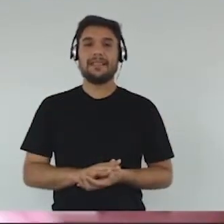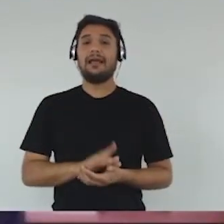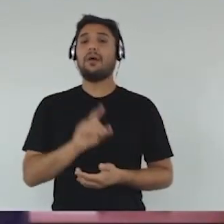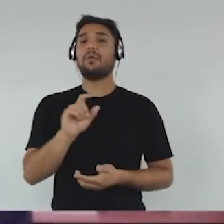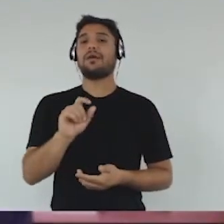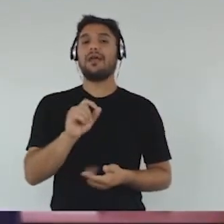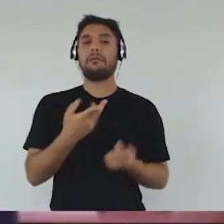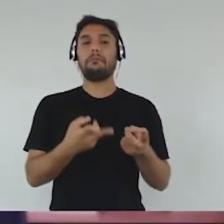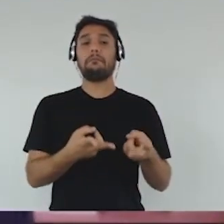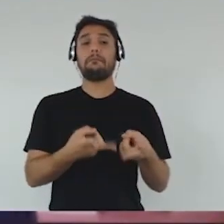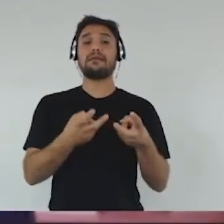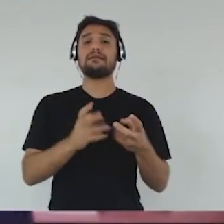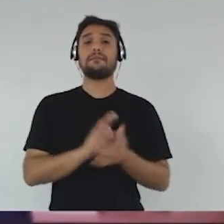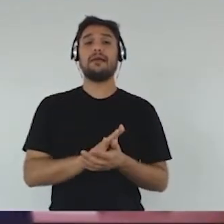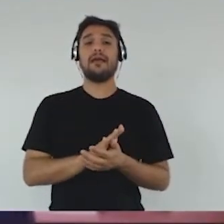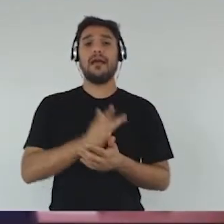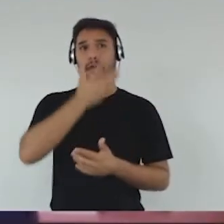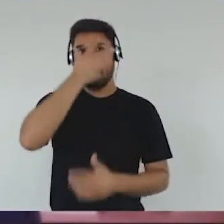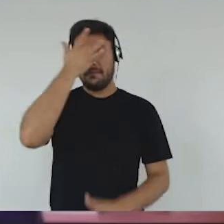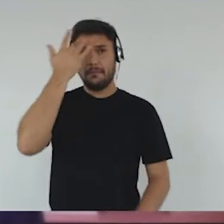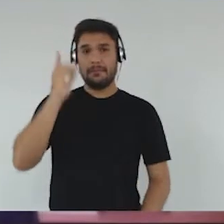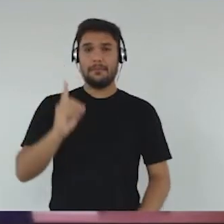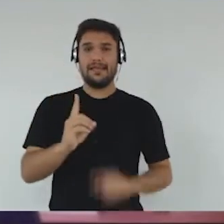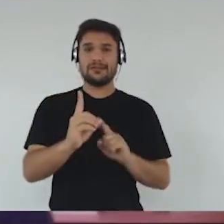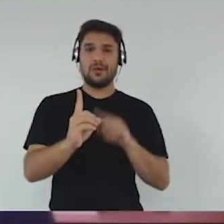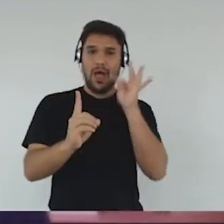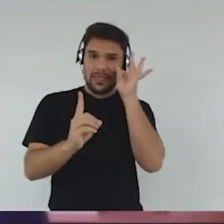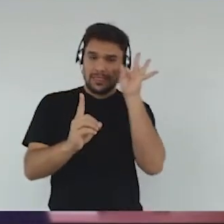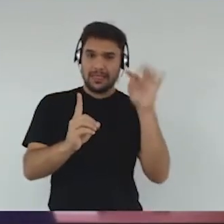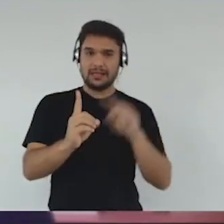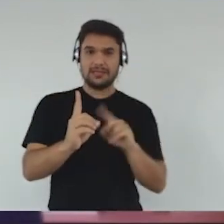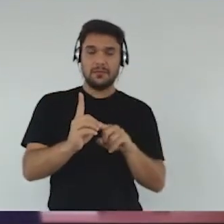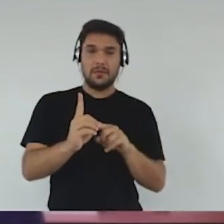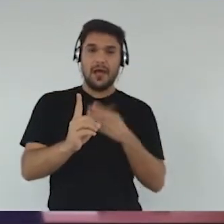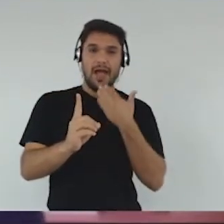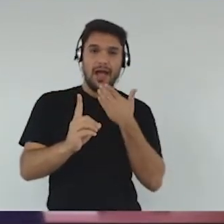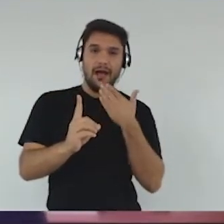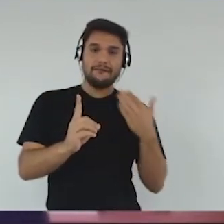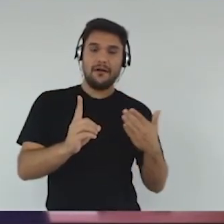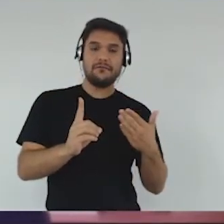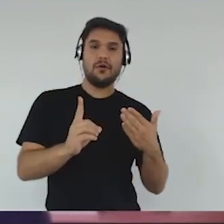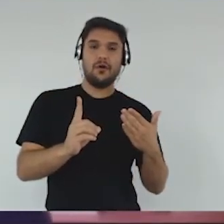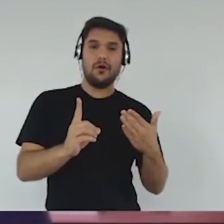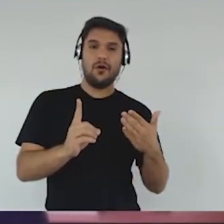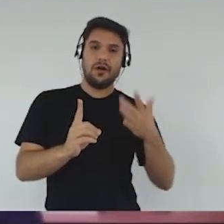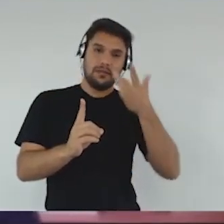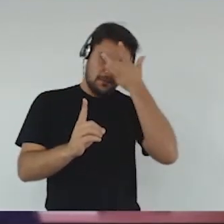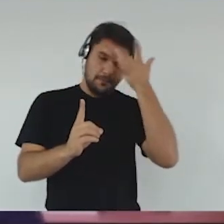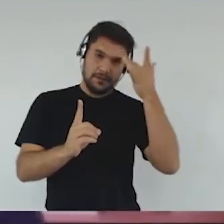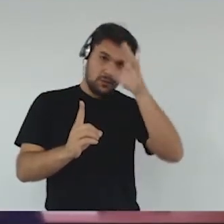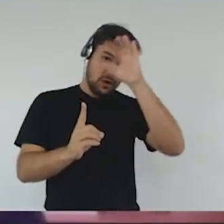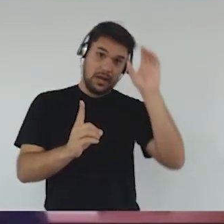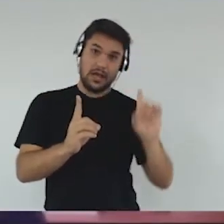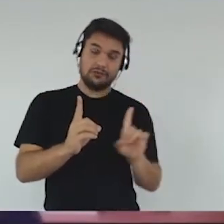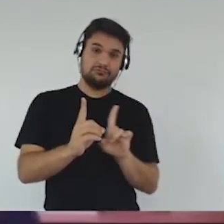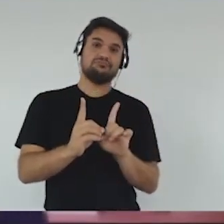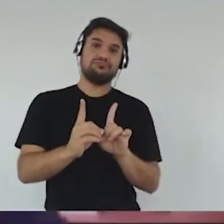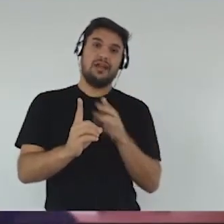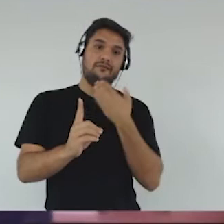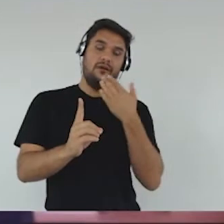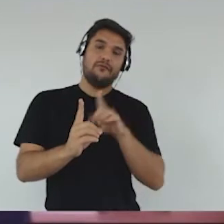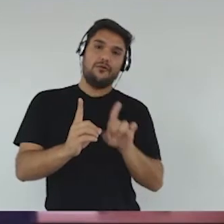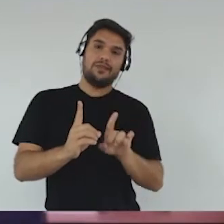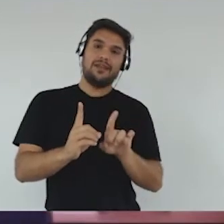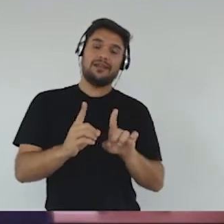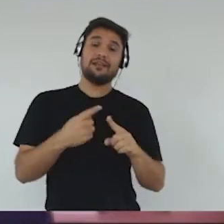de perceber que uma testemunha está dando um depoimento favorável ao seu constituinte. Isso, muitas vezes, decorre